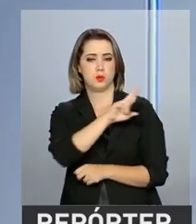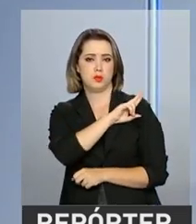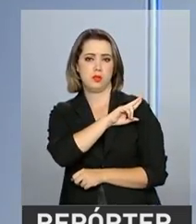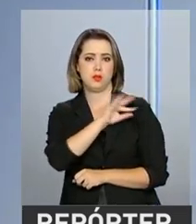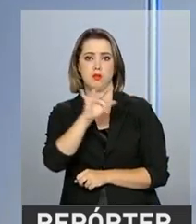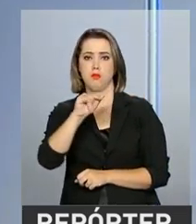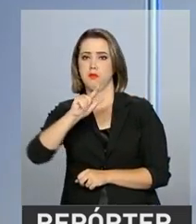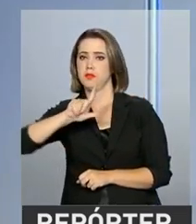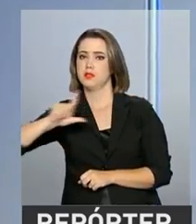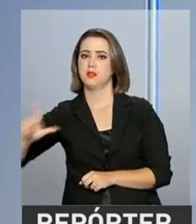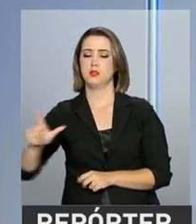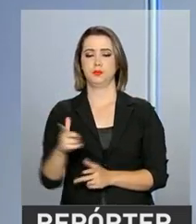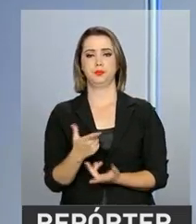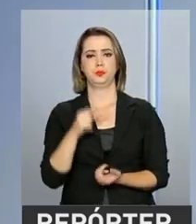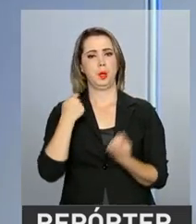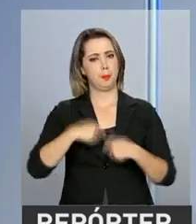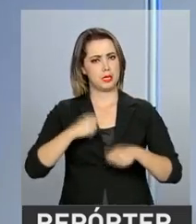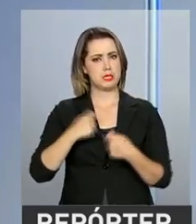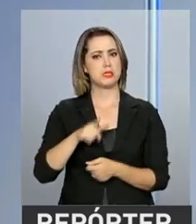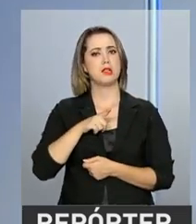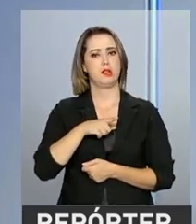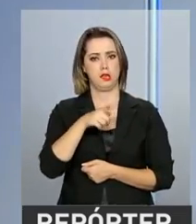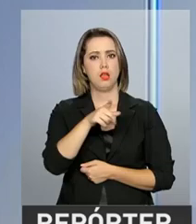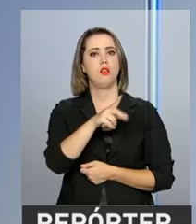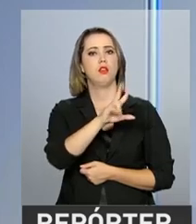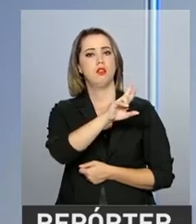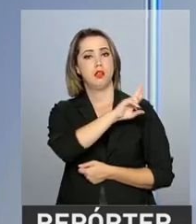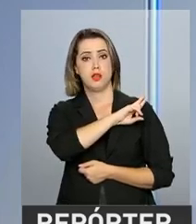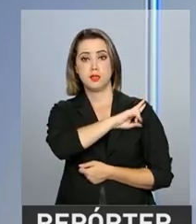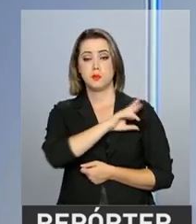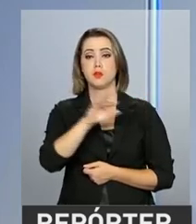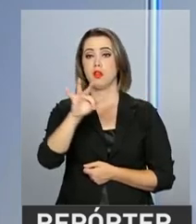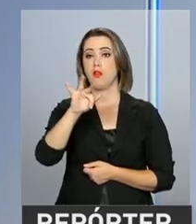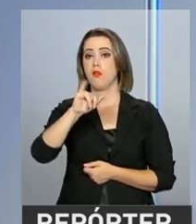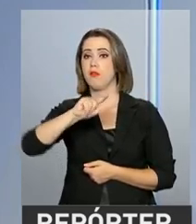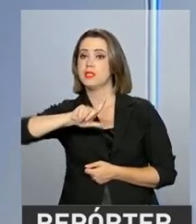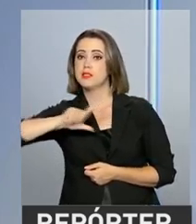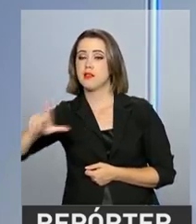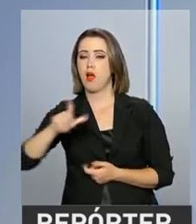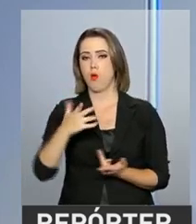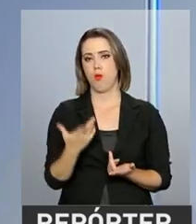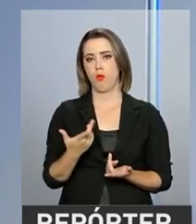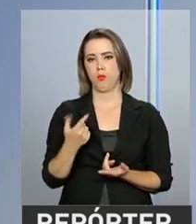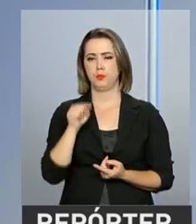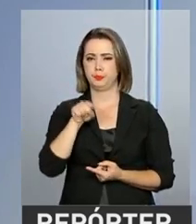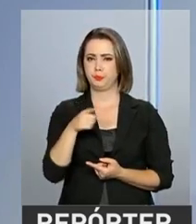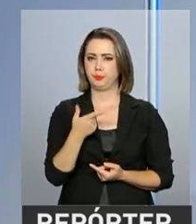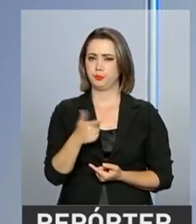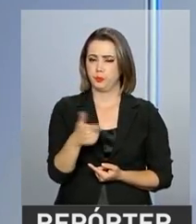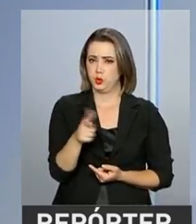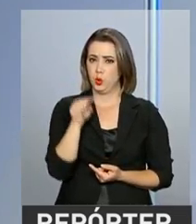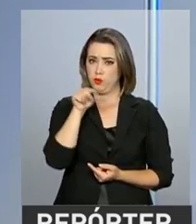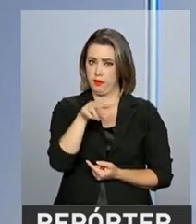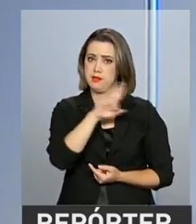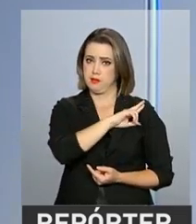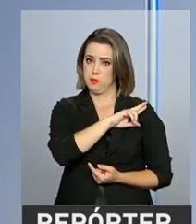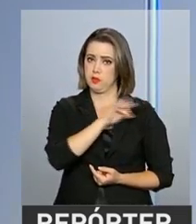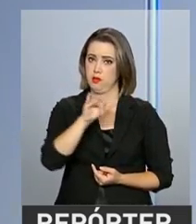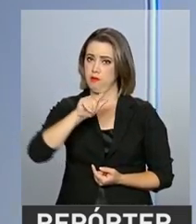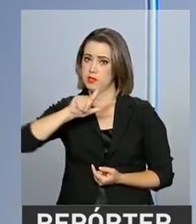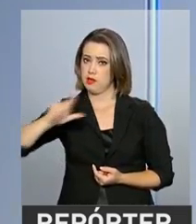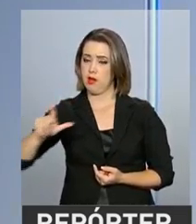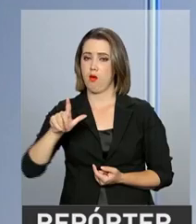responsabilidade fiscal. Você precisa ter responsabilidade fiscal a agir nessa direção. Não fosse a responsabilidade